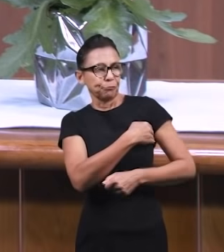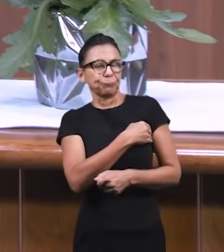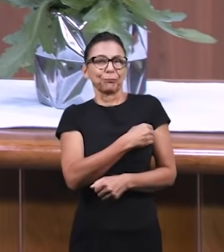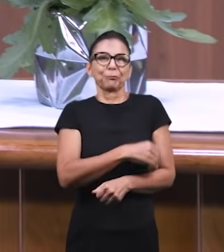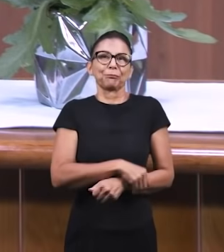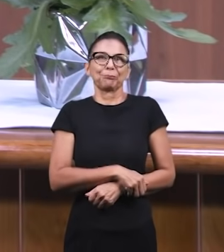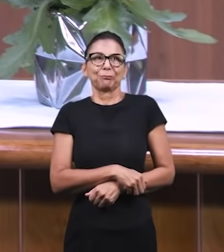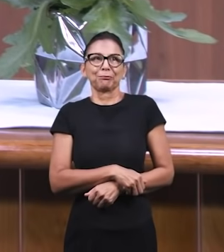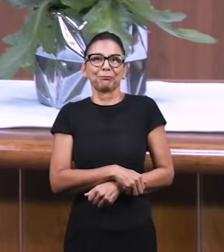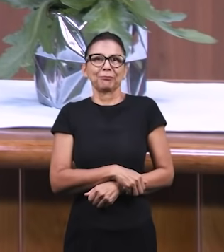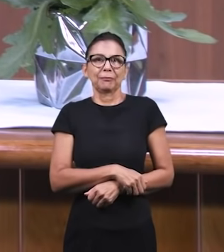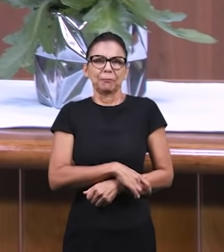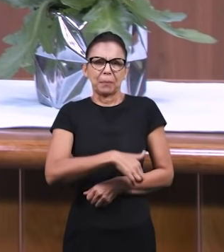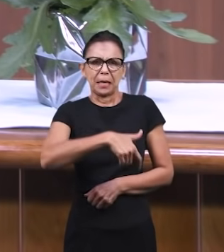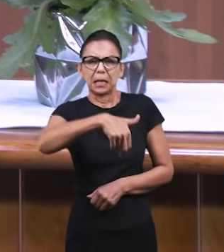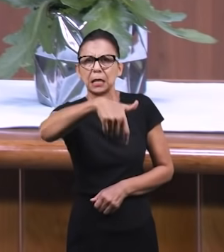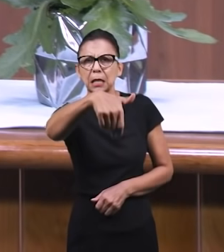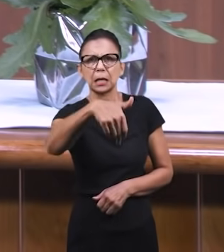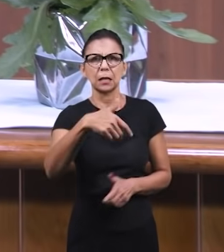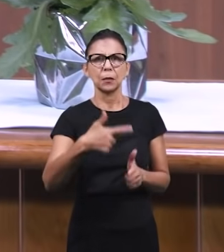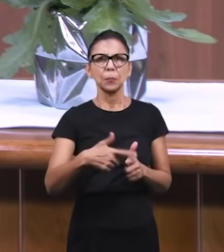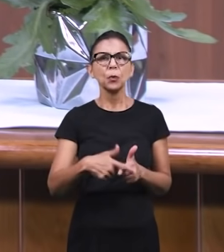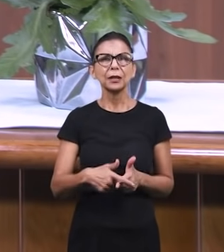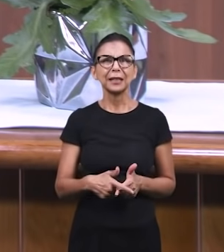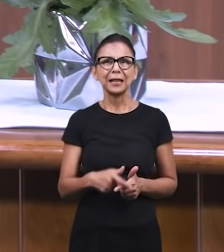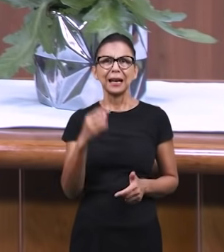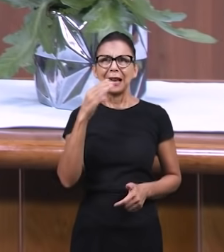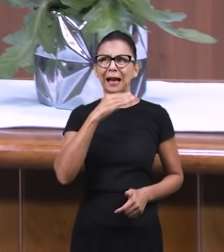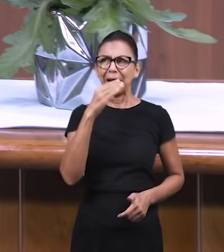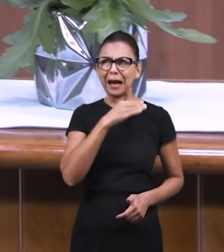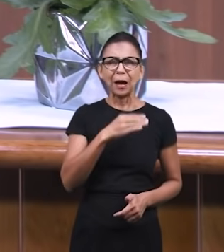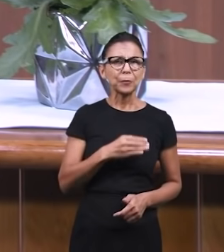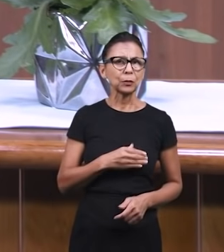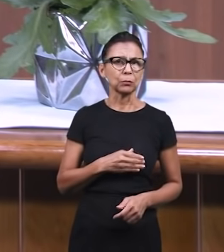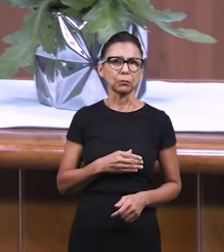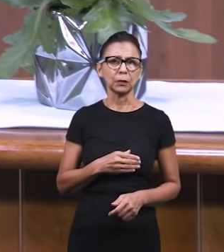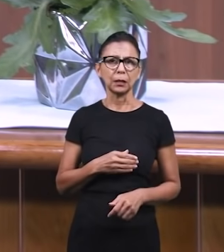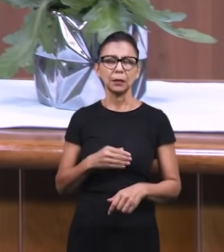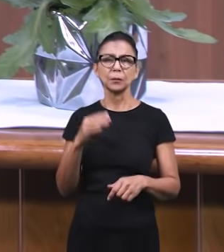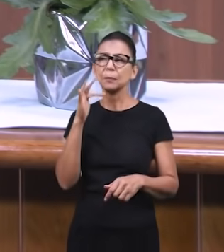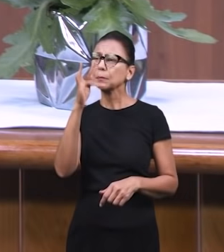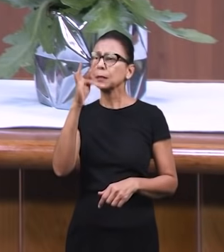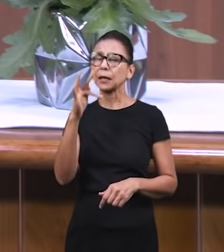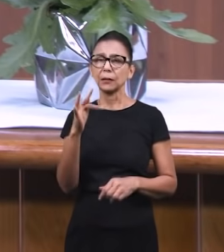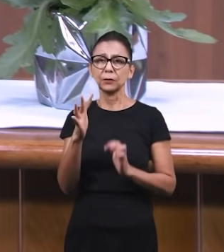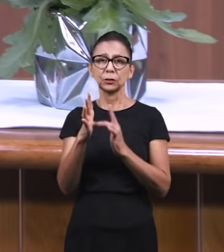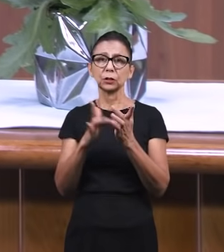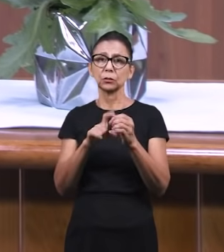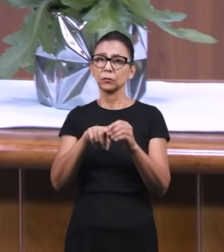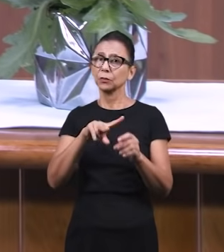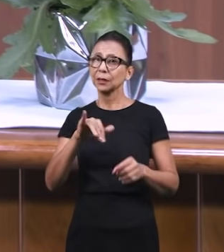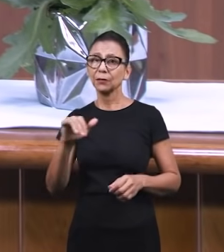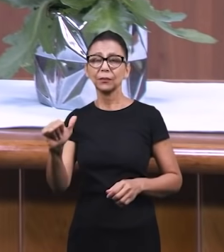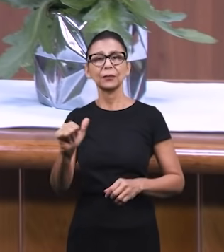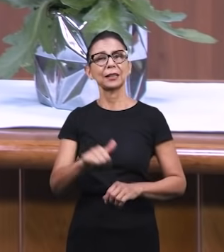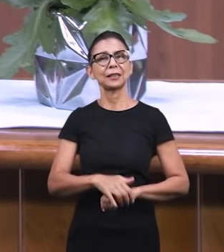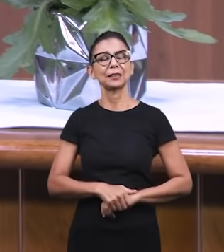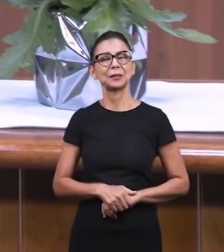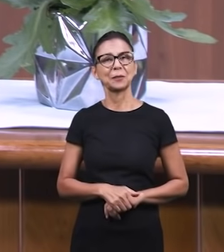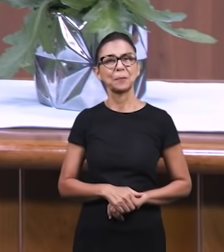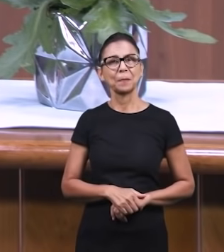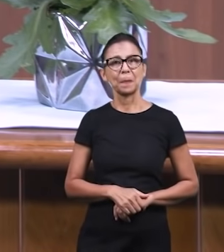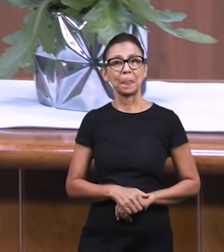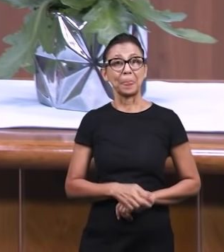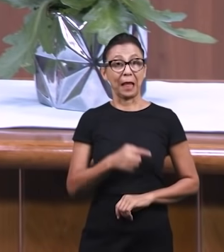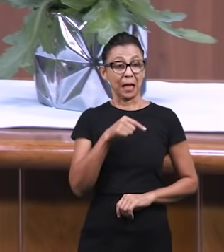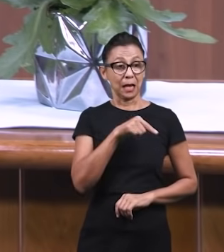pressa de testemunhar. O homem tem pressa, é o tempo do breve, onde o homem quer dizer logo que ele teve um encontro com Jesus. E quando ele sai andando, todo mundo olha e